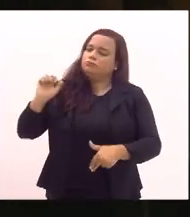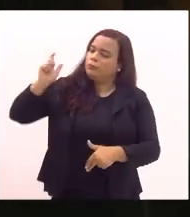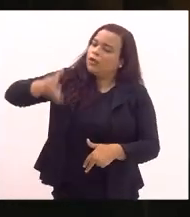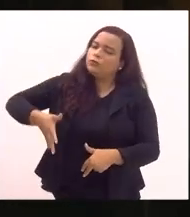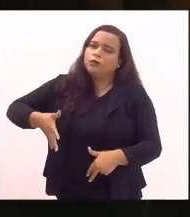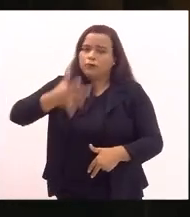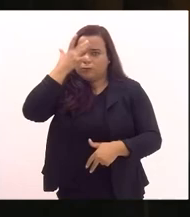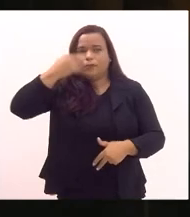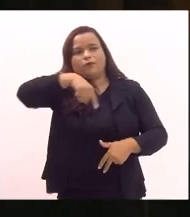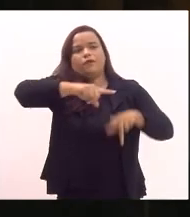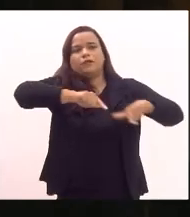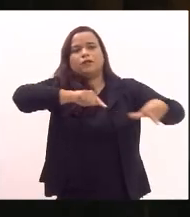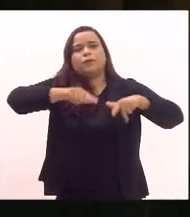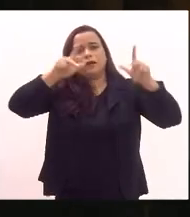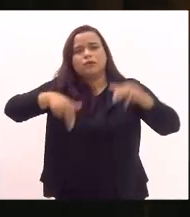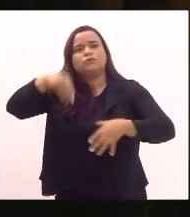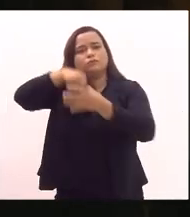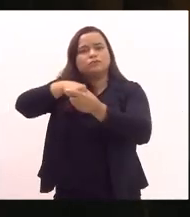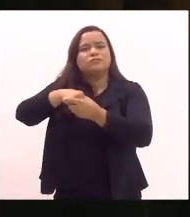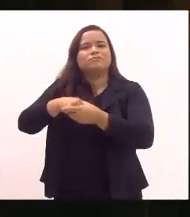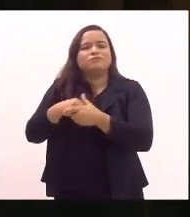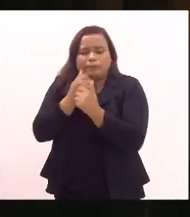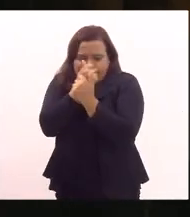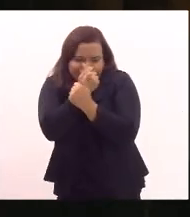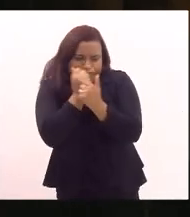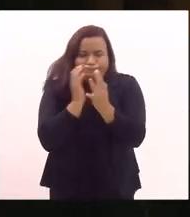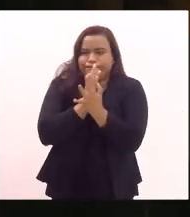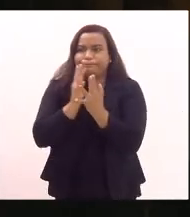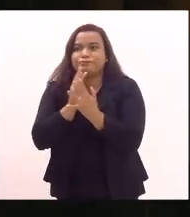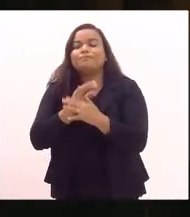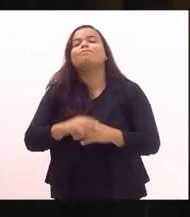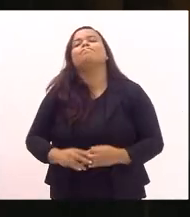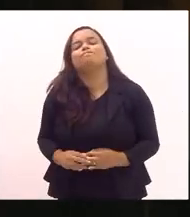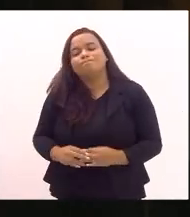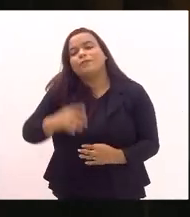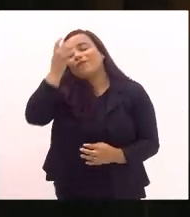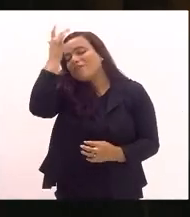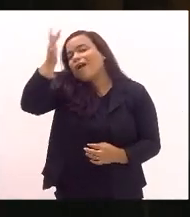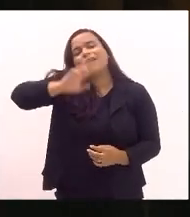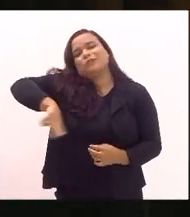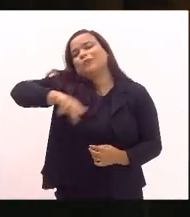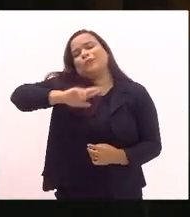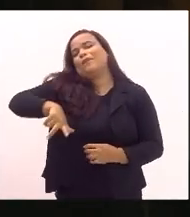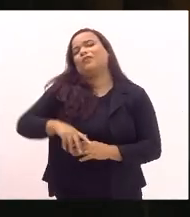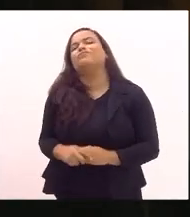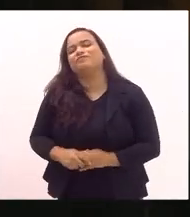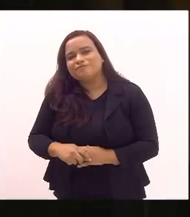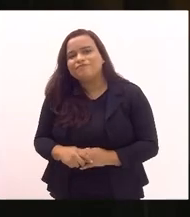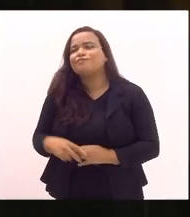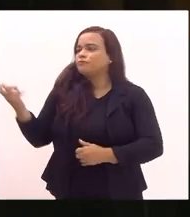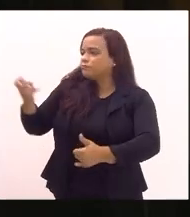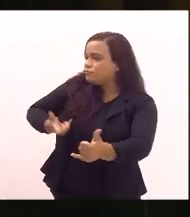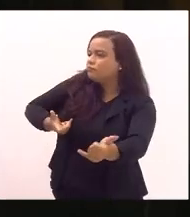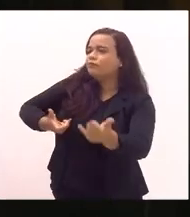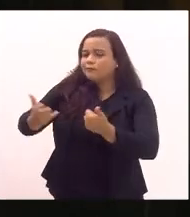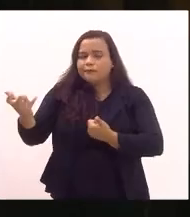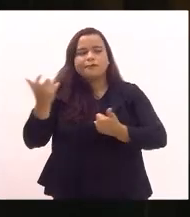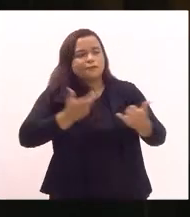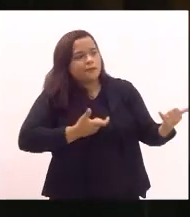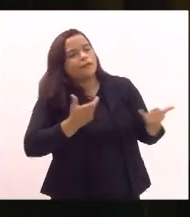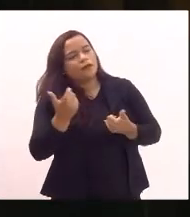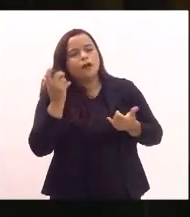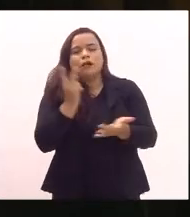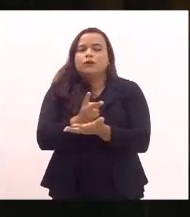trabalhador mas deputada não tem sido fácil é o que eu tenho escutado constantemente